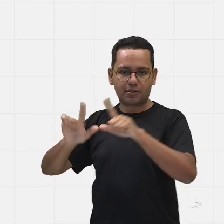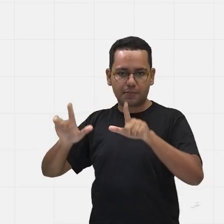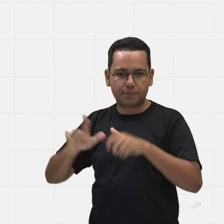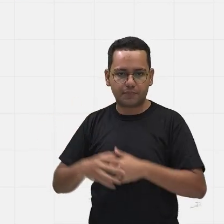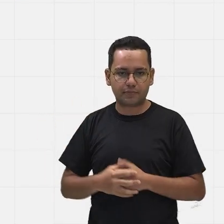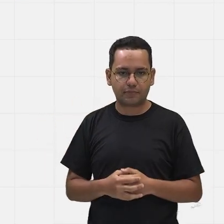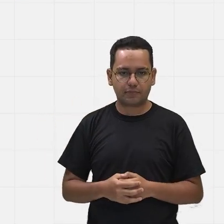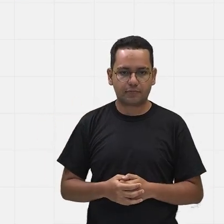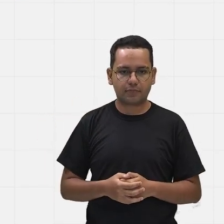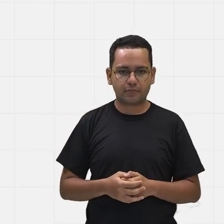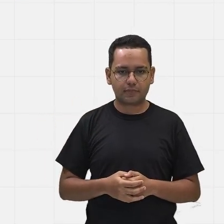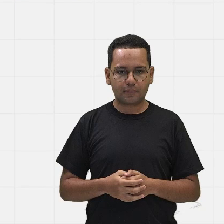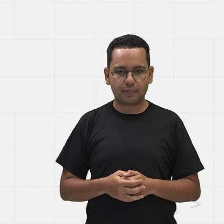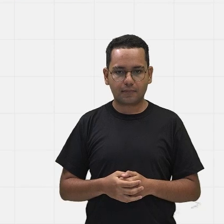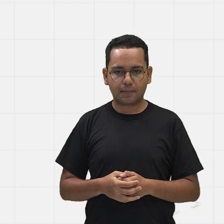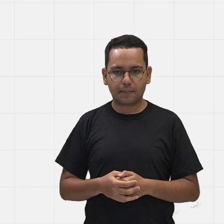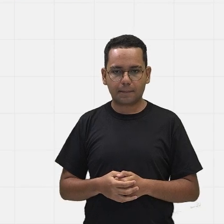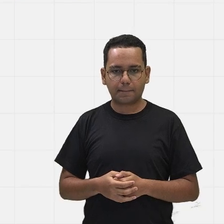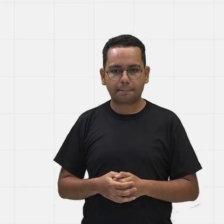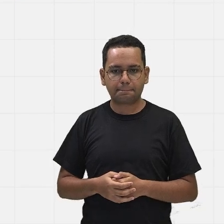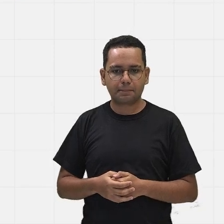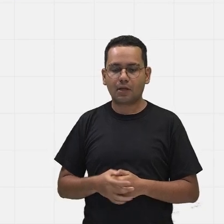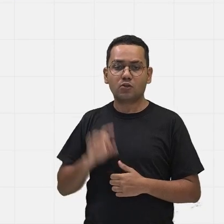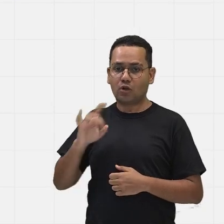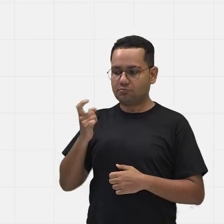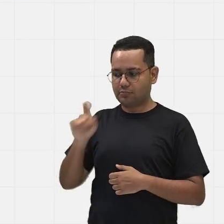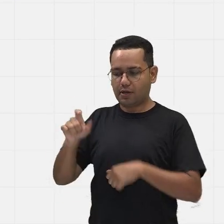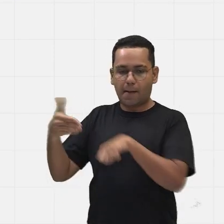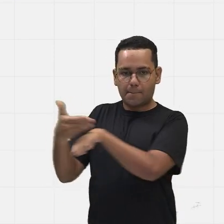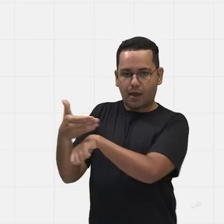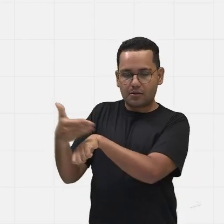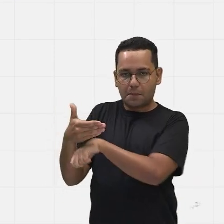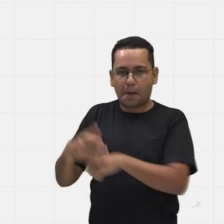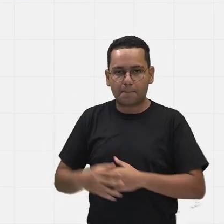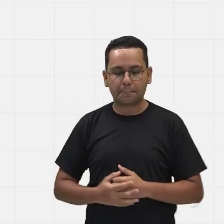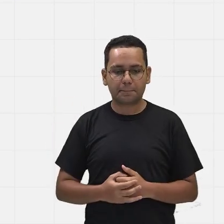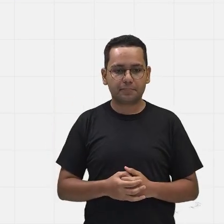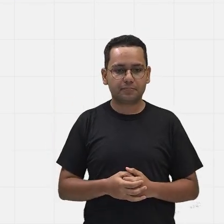mesmo para realizar o acesso. Pronto.